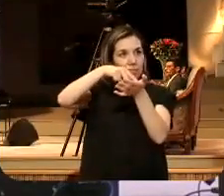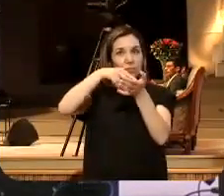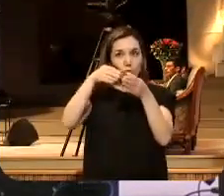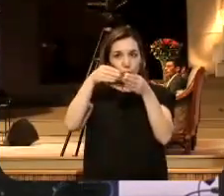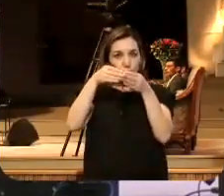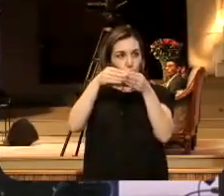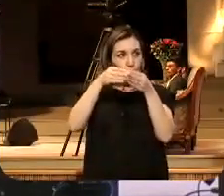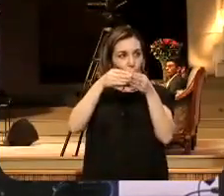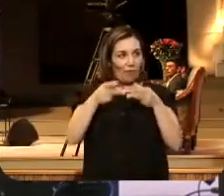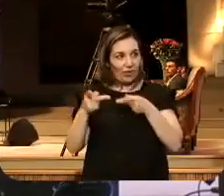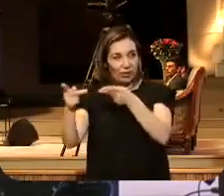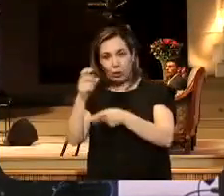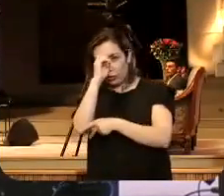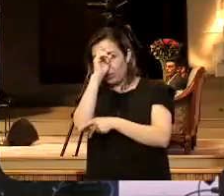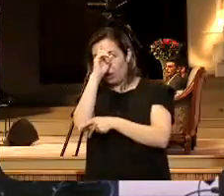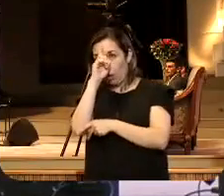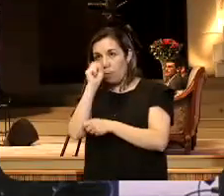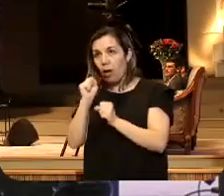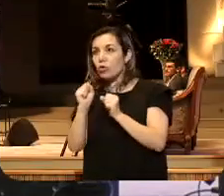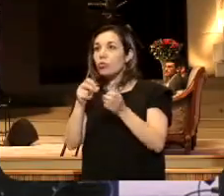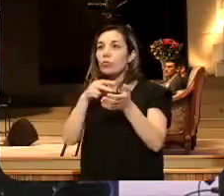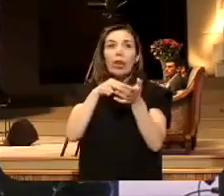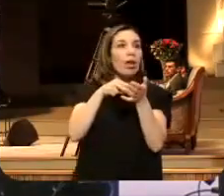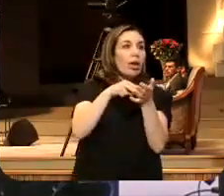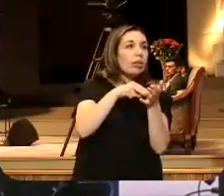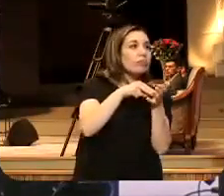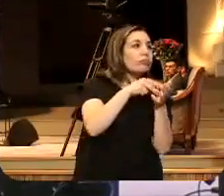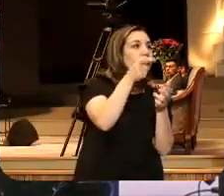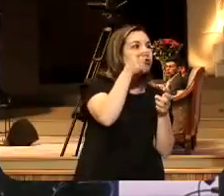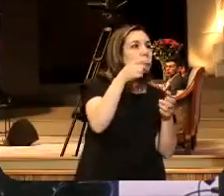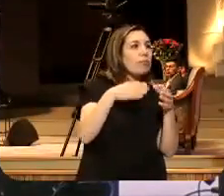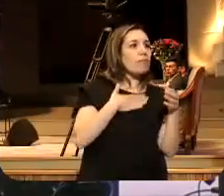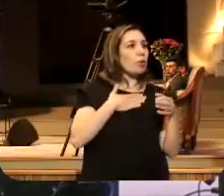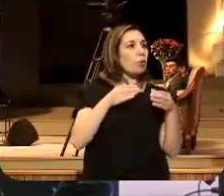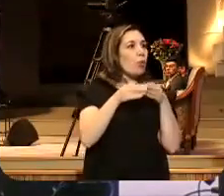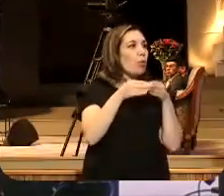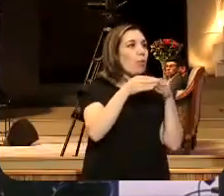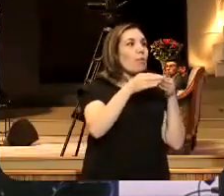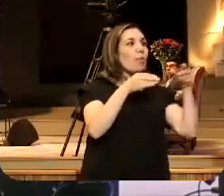da capelania. Fiquem em pé, por favor, todos vocês que estão aqui.